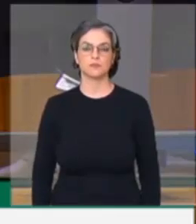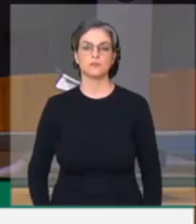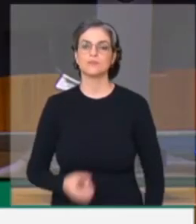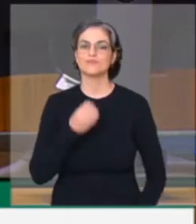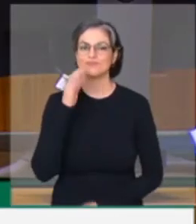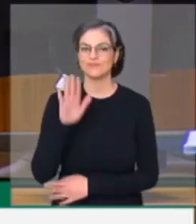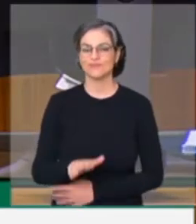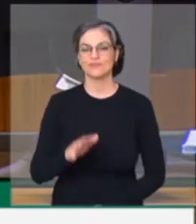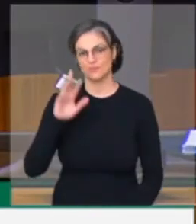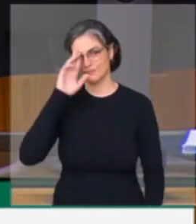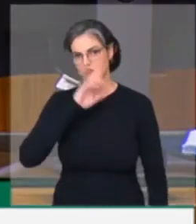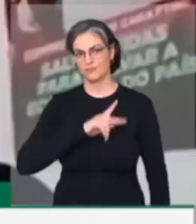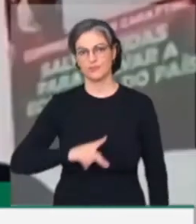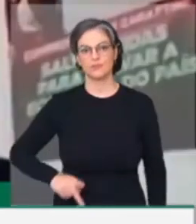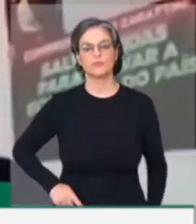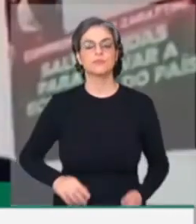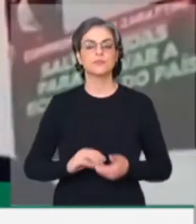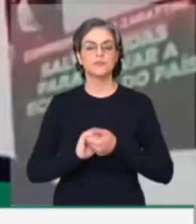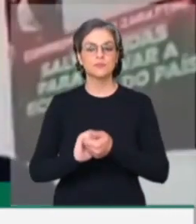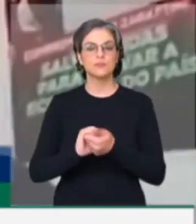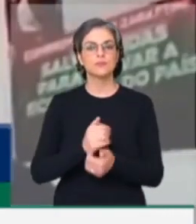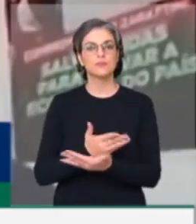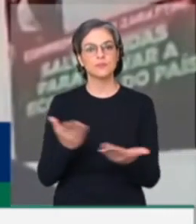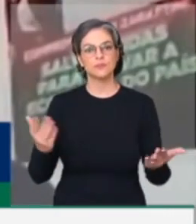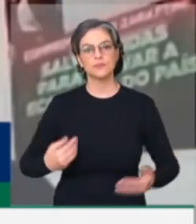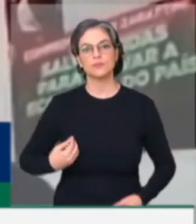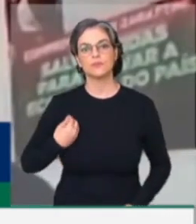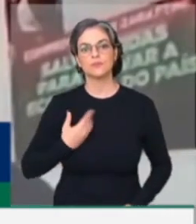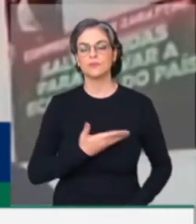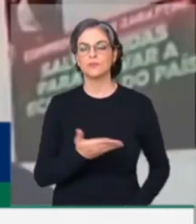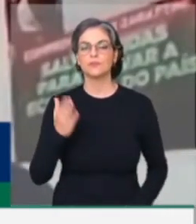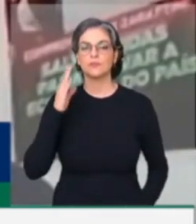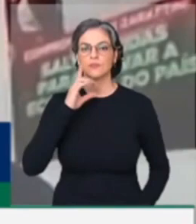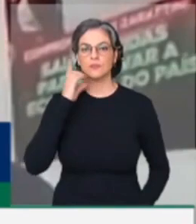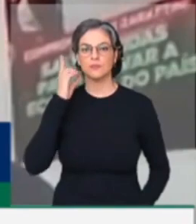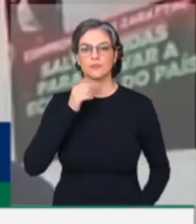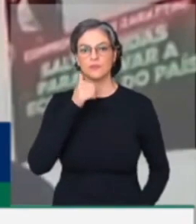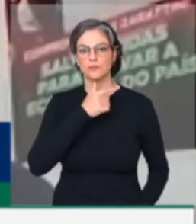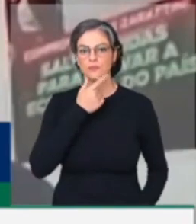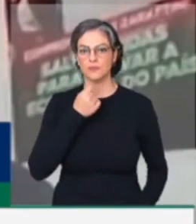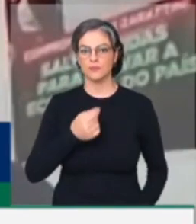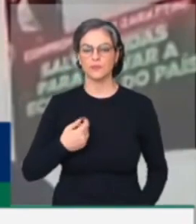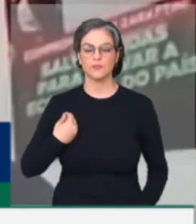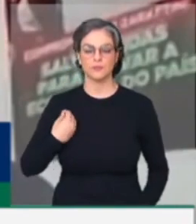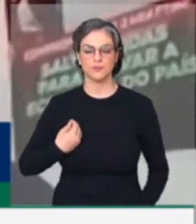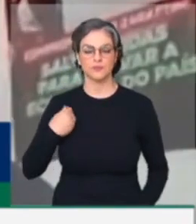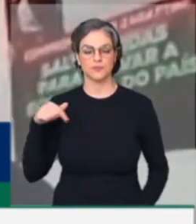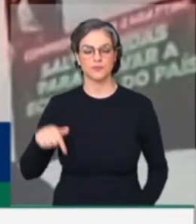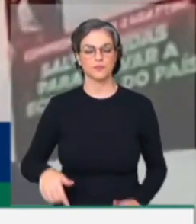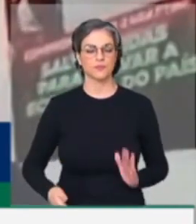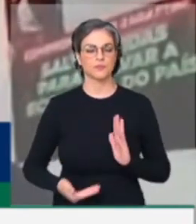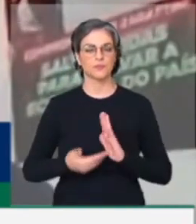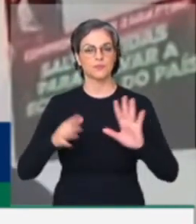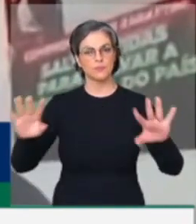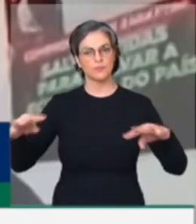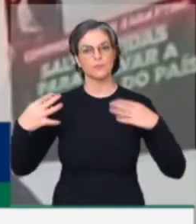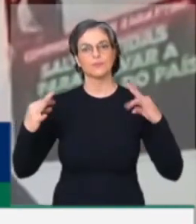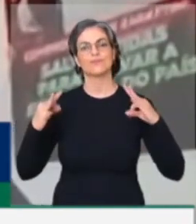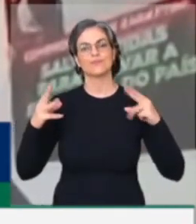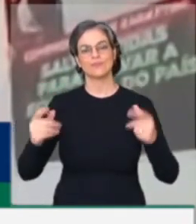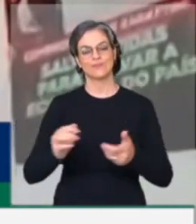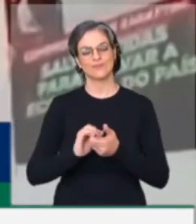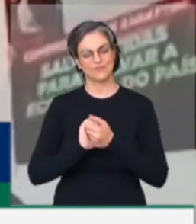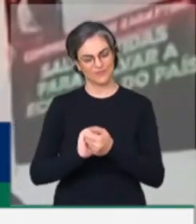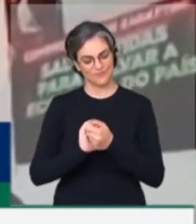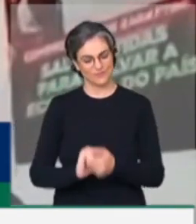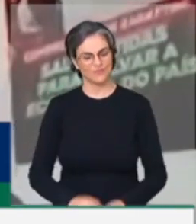Boa tarde, senhor presidente. Boa tarde a todos os deputados e deputadas dessa casa, a todos que estão nos